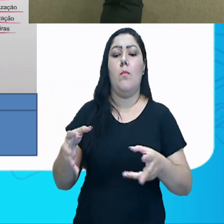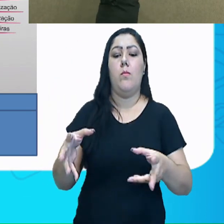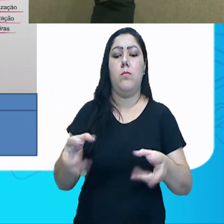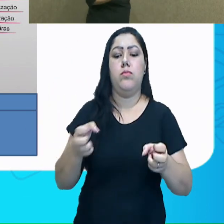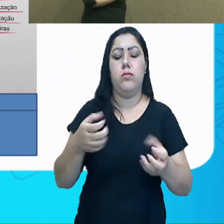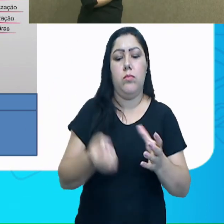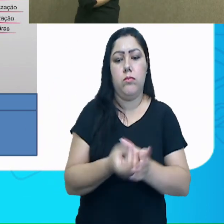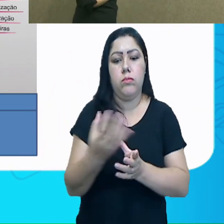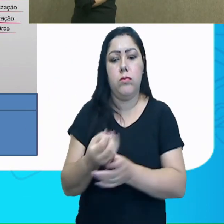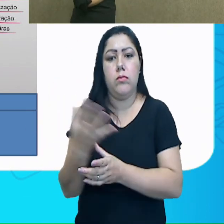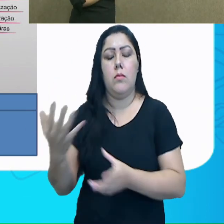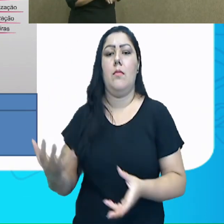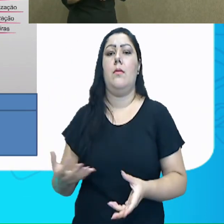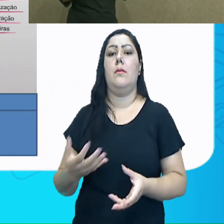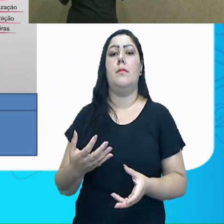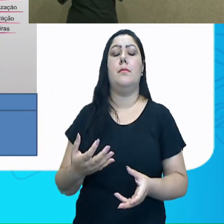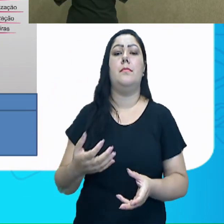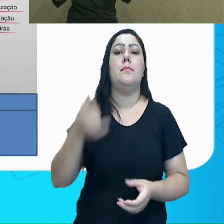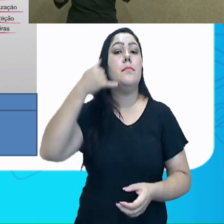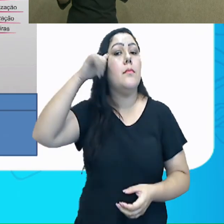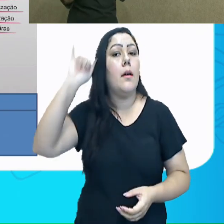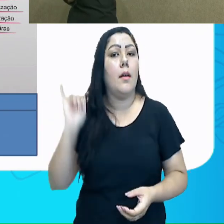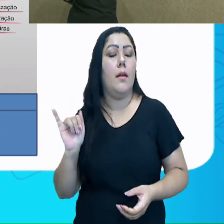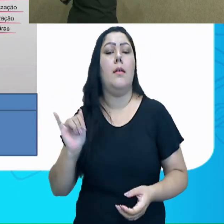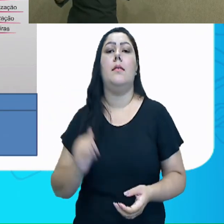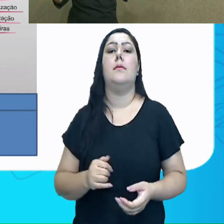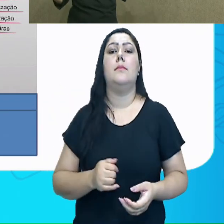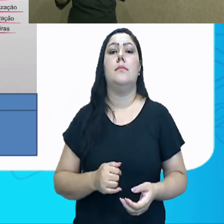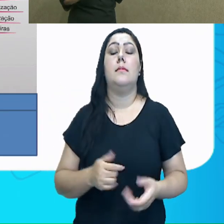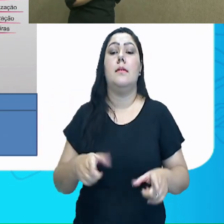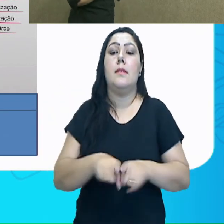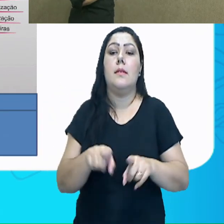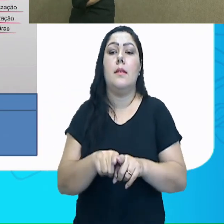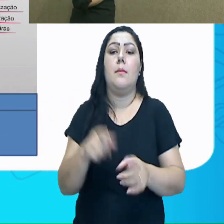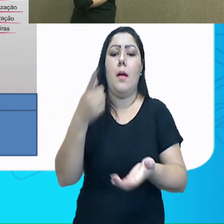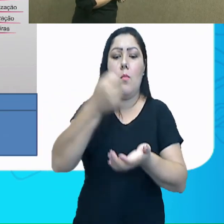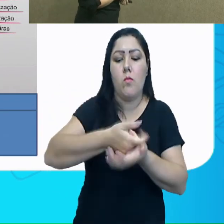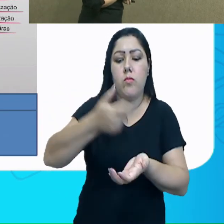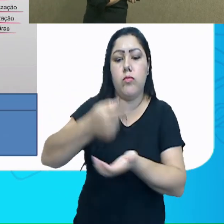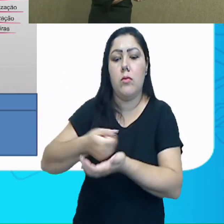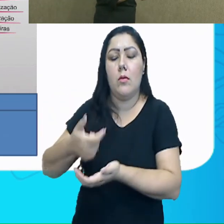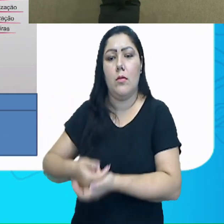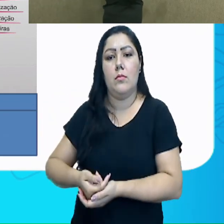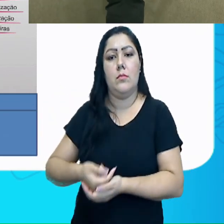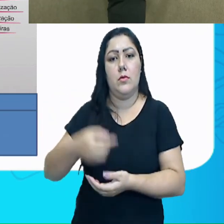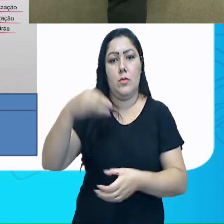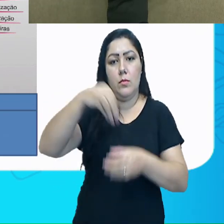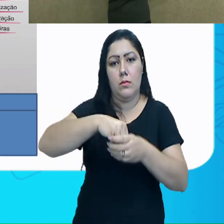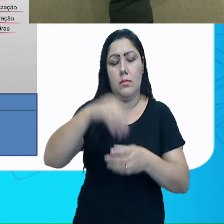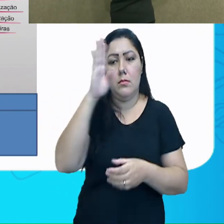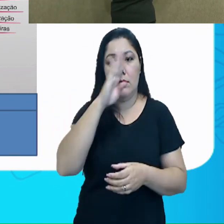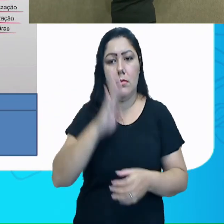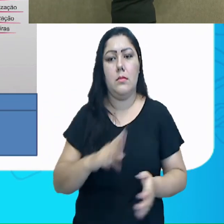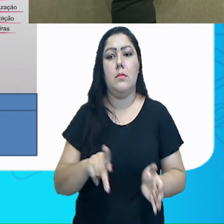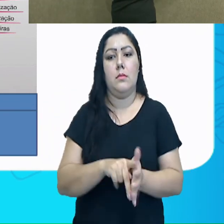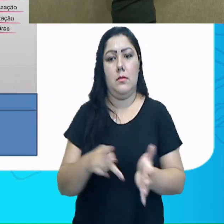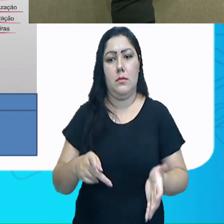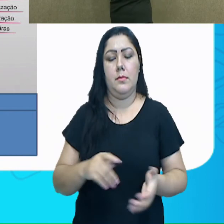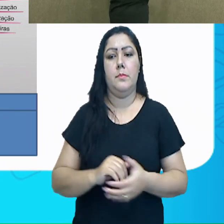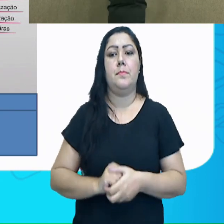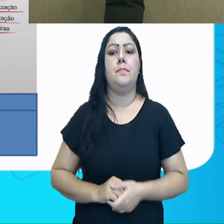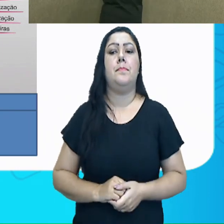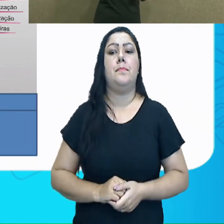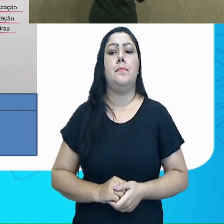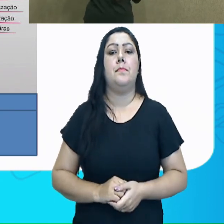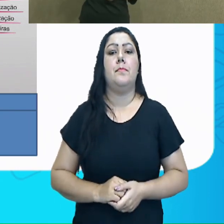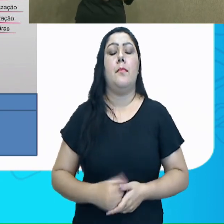consumo interno, a colonização e as fronteiras que foram expandidas. E,